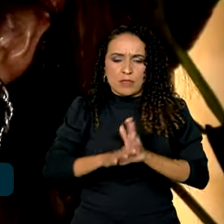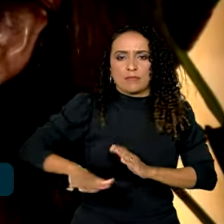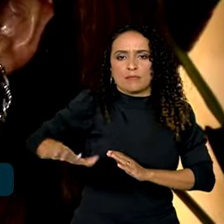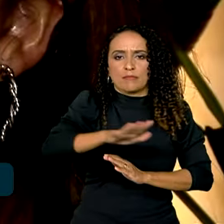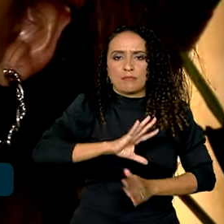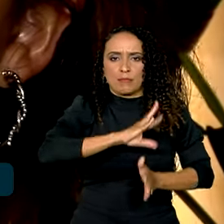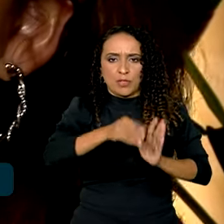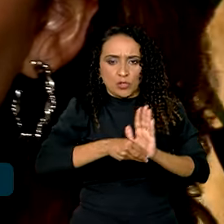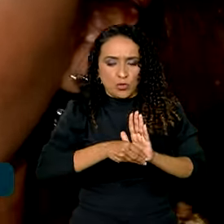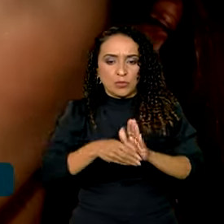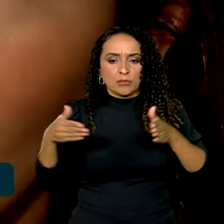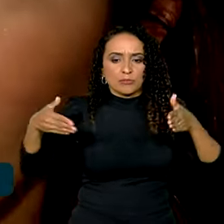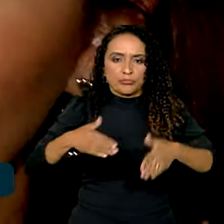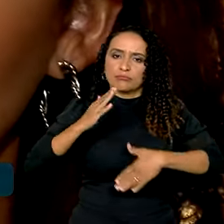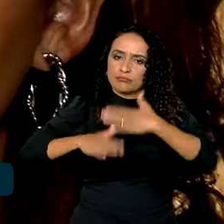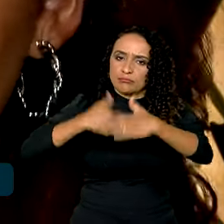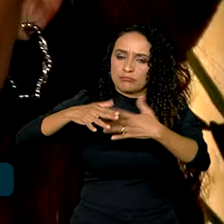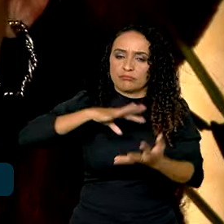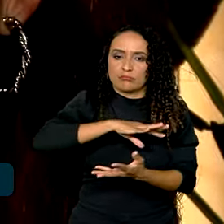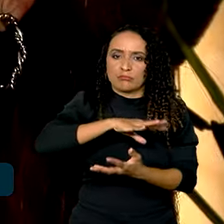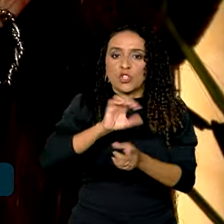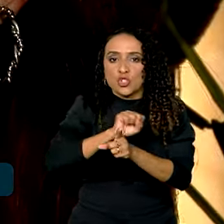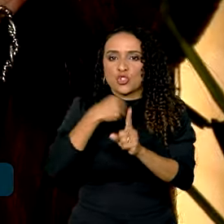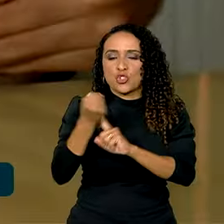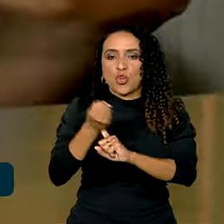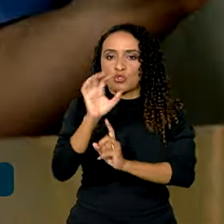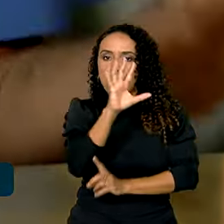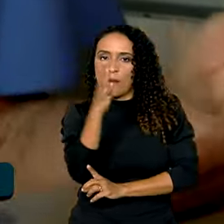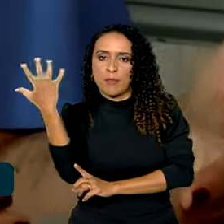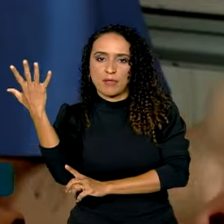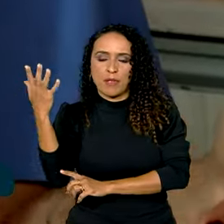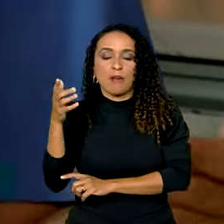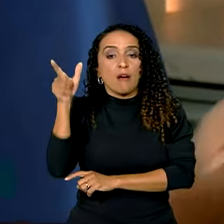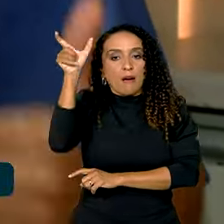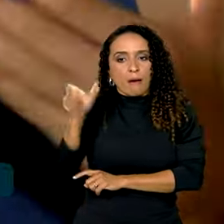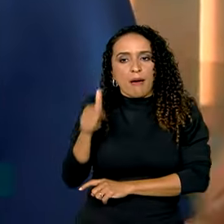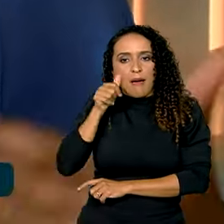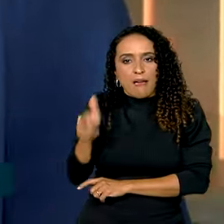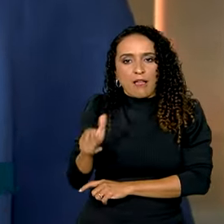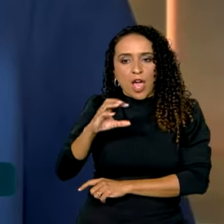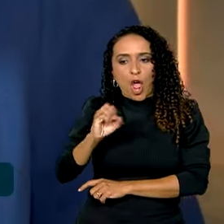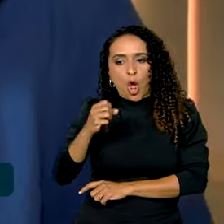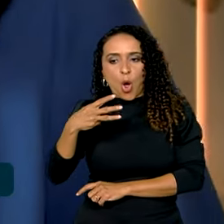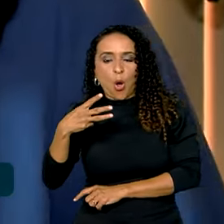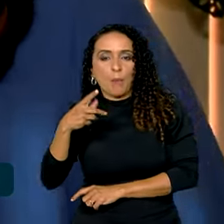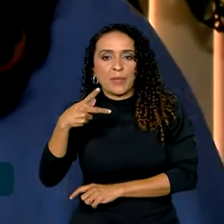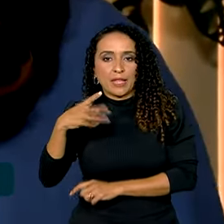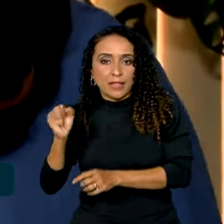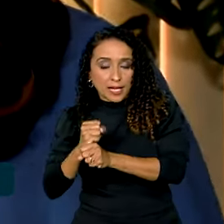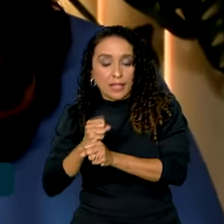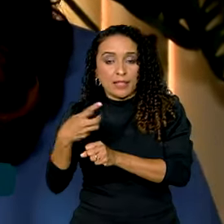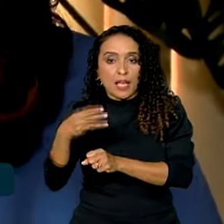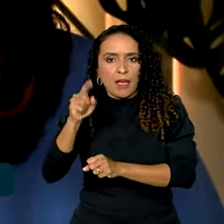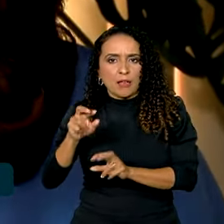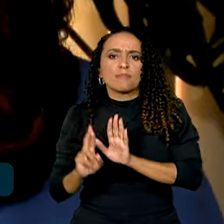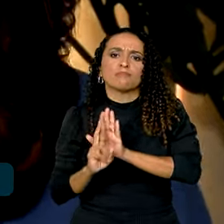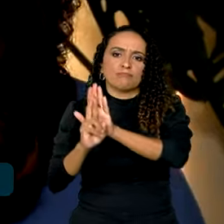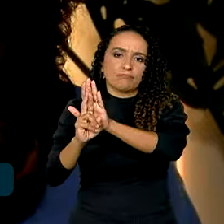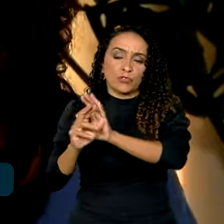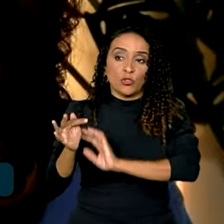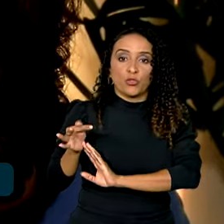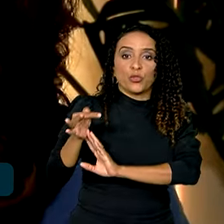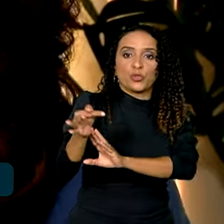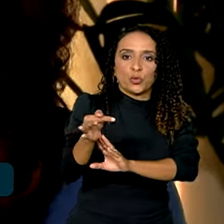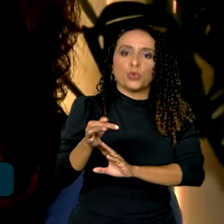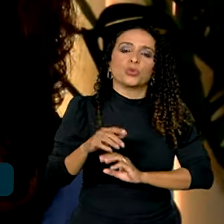Amazônia, voltada para o desenvolvimento socioambiental. Para ela, a COP30 será representativa do futuro